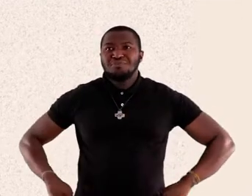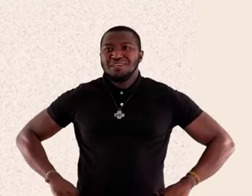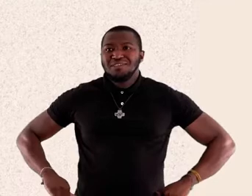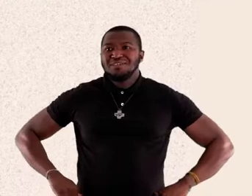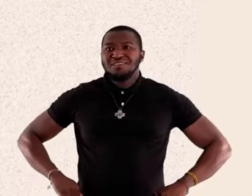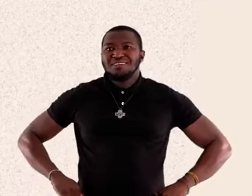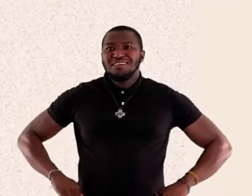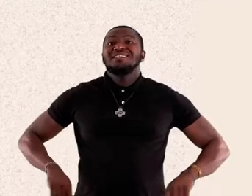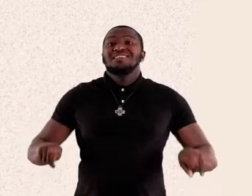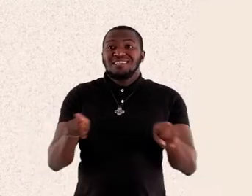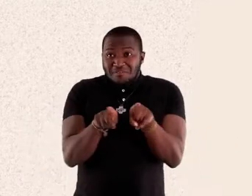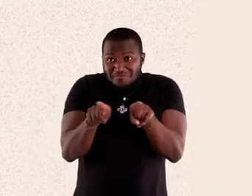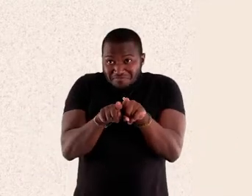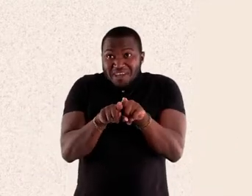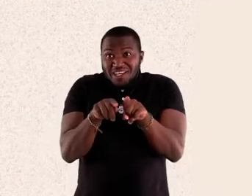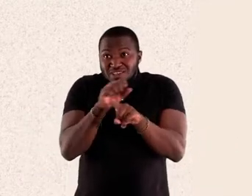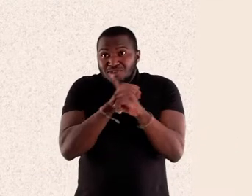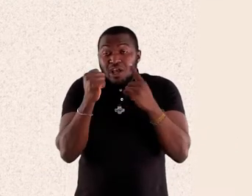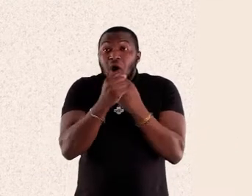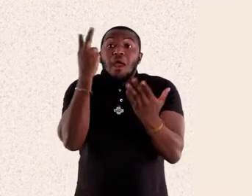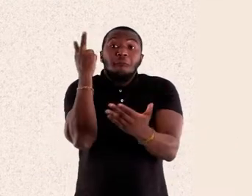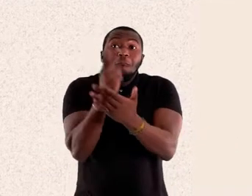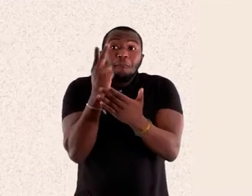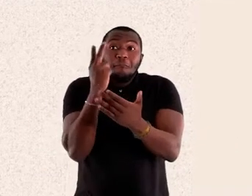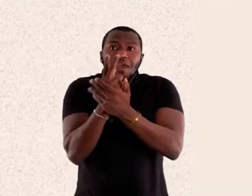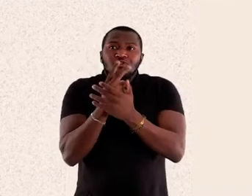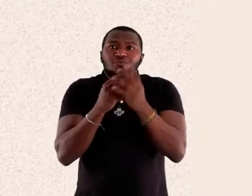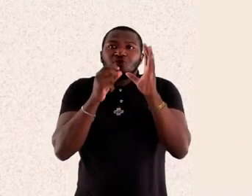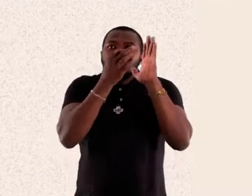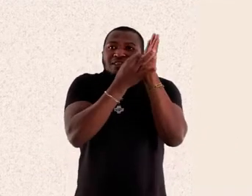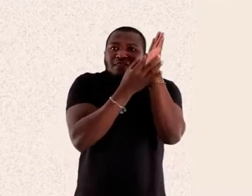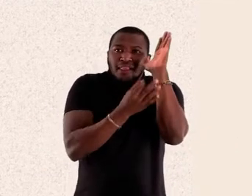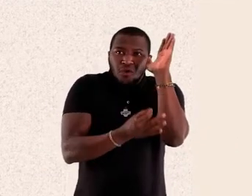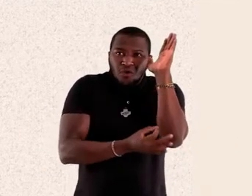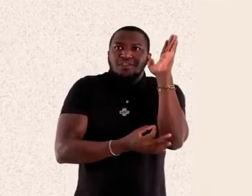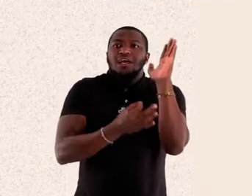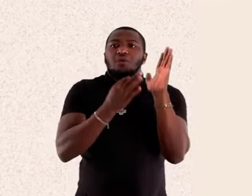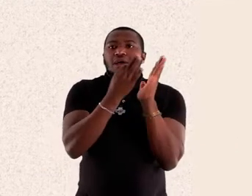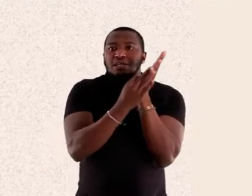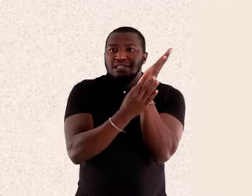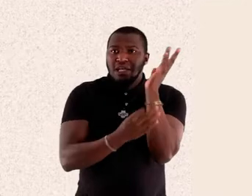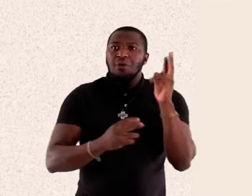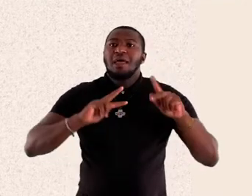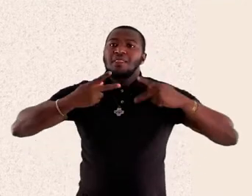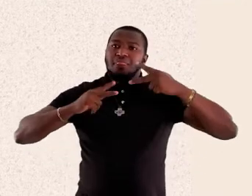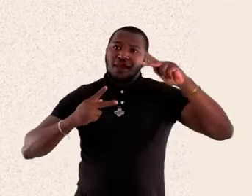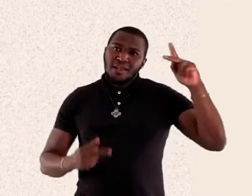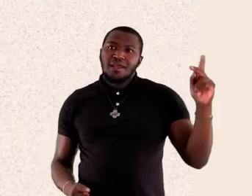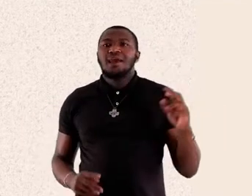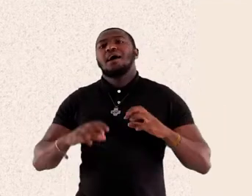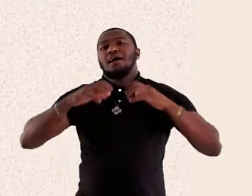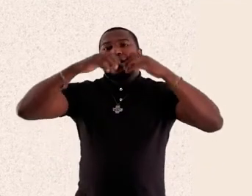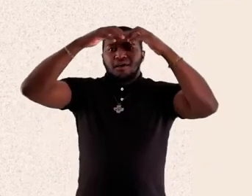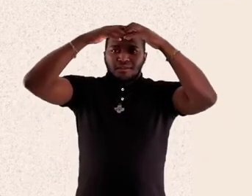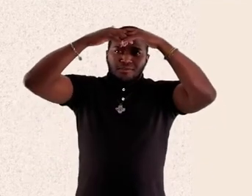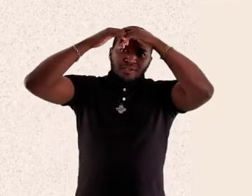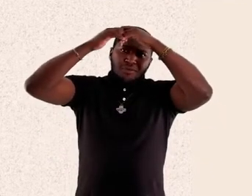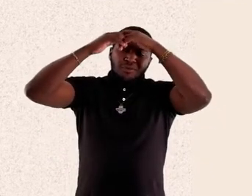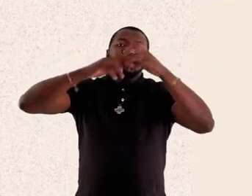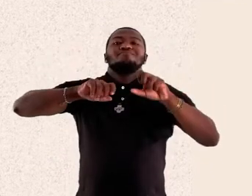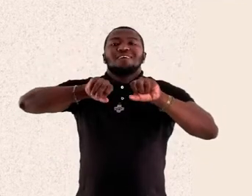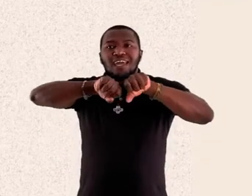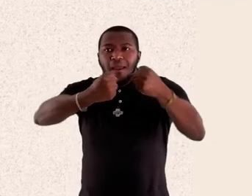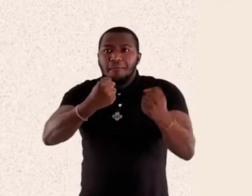ativa o mesmo sistema cerebral que a dor física tão quebrar uma perna